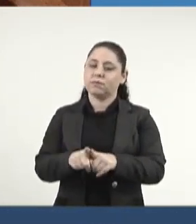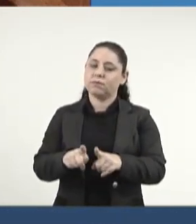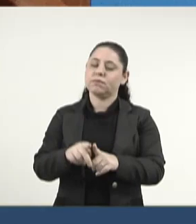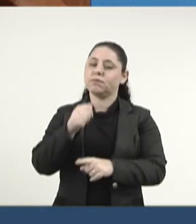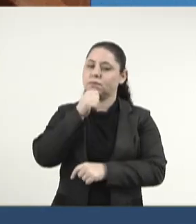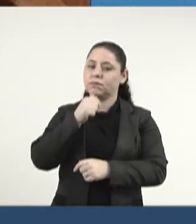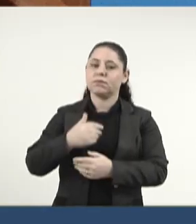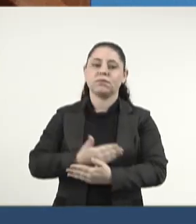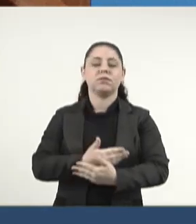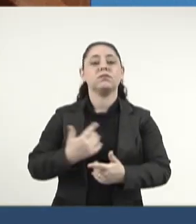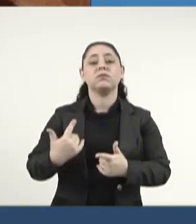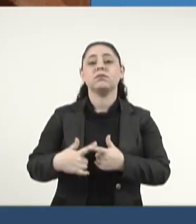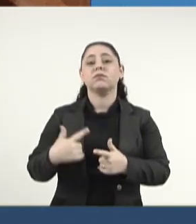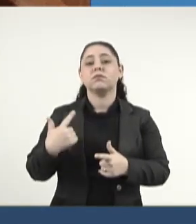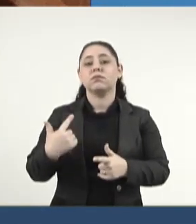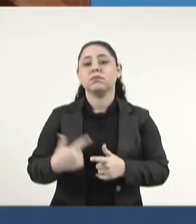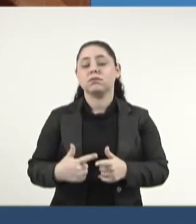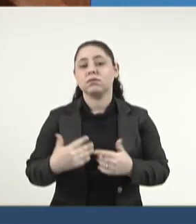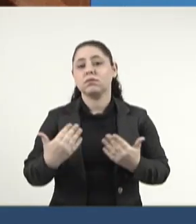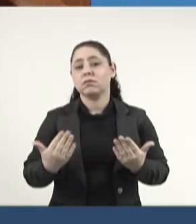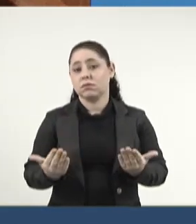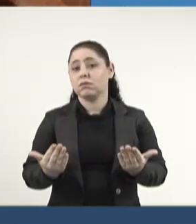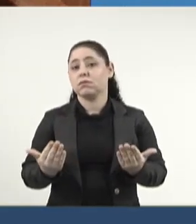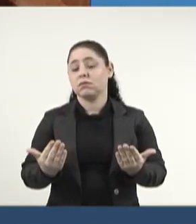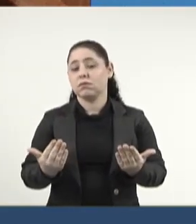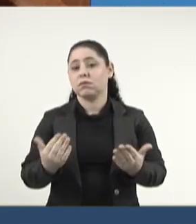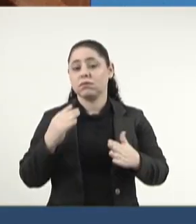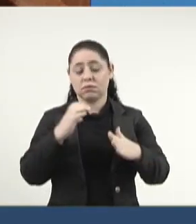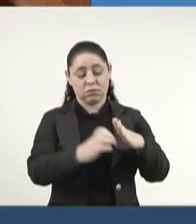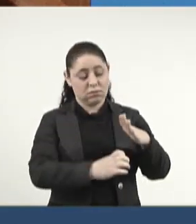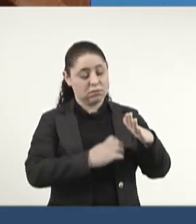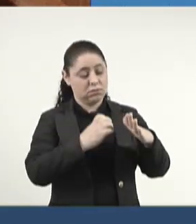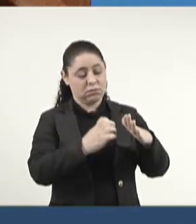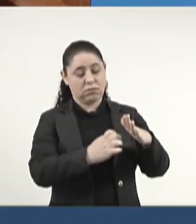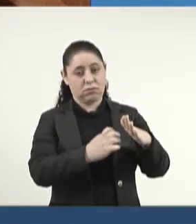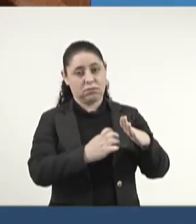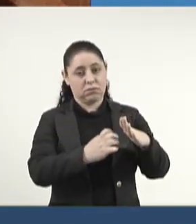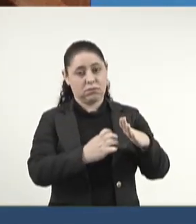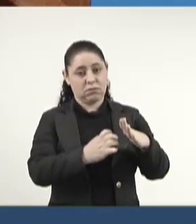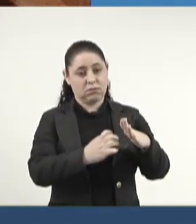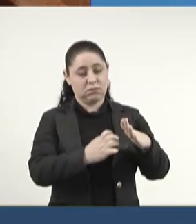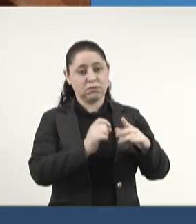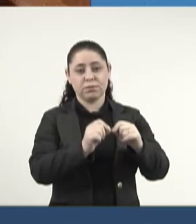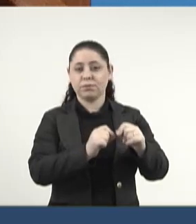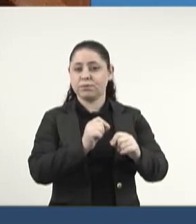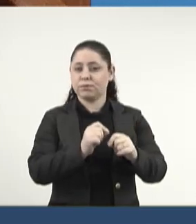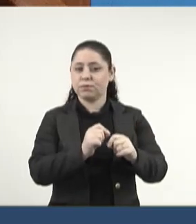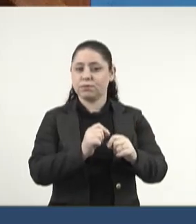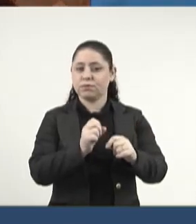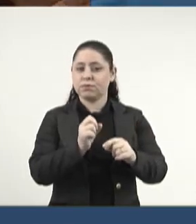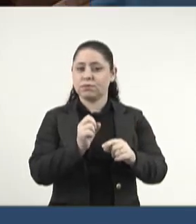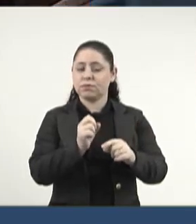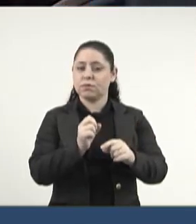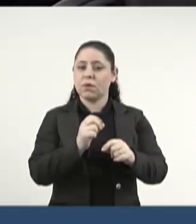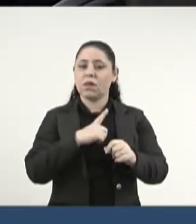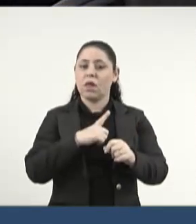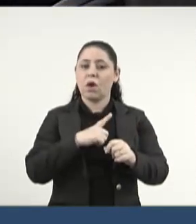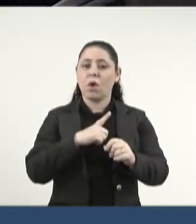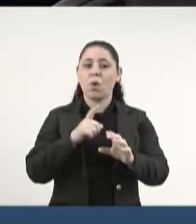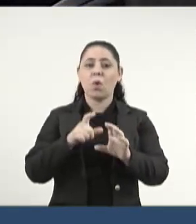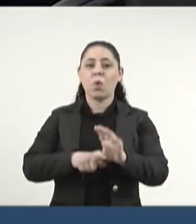Razuc, o porquê que a empresa, em tese comissionada, cobra